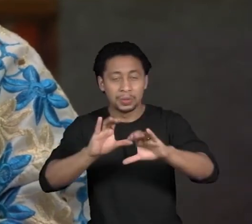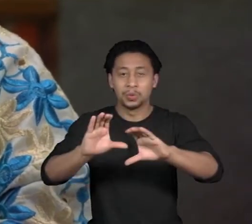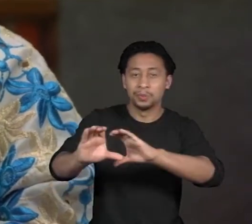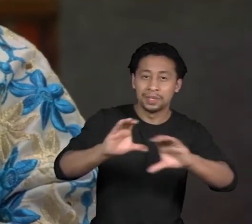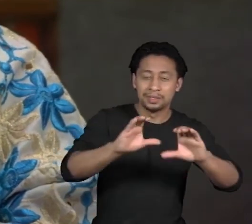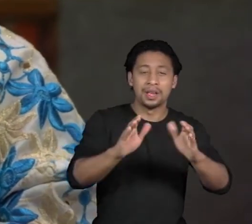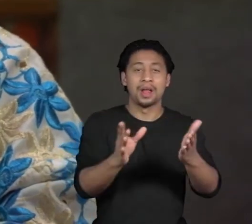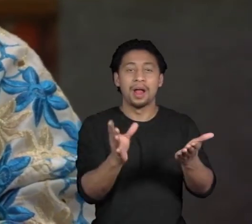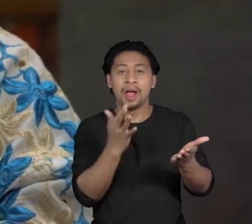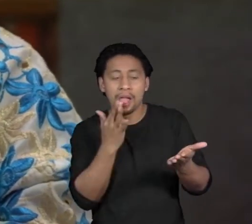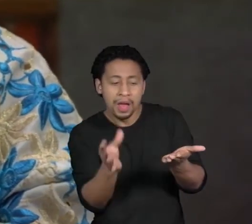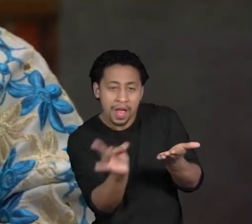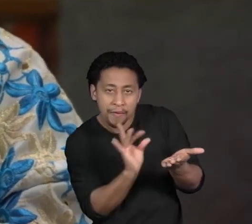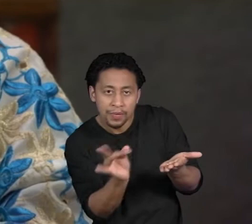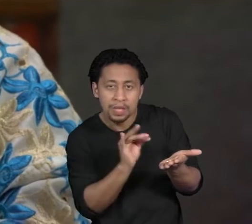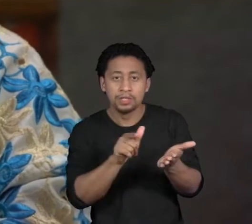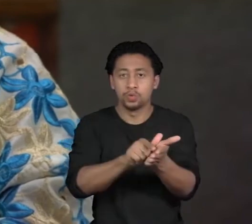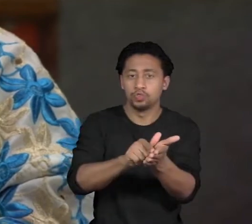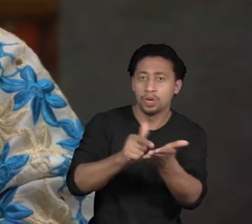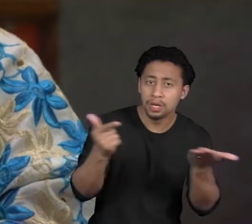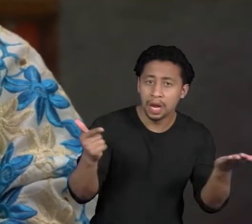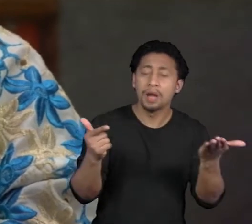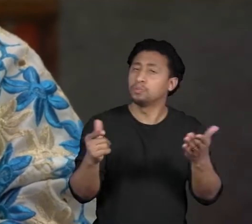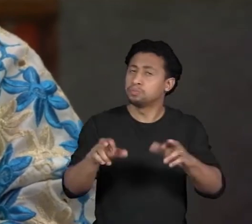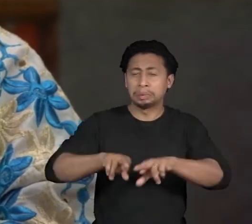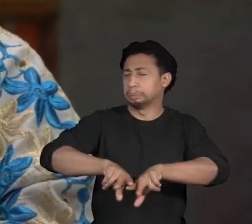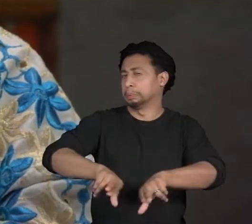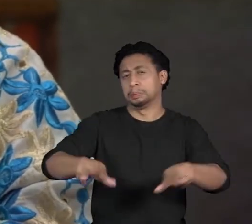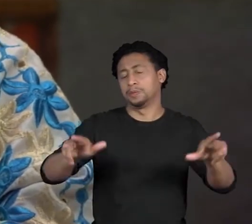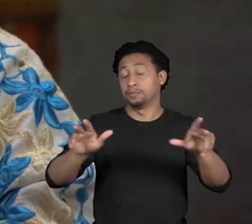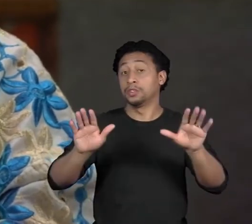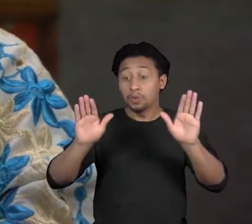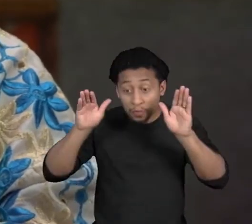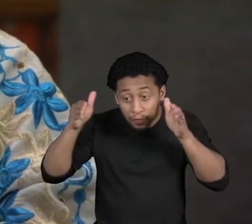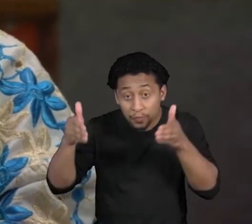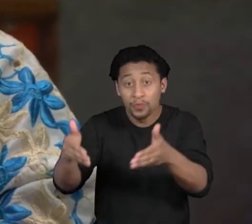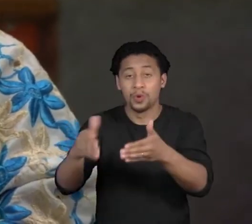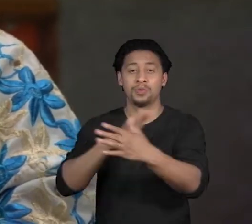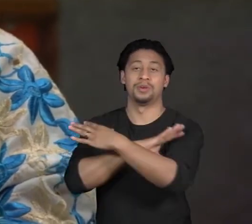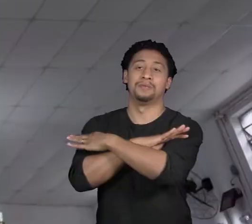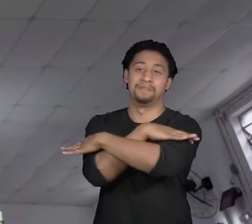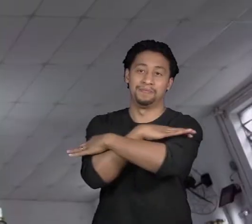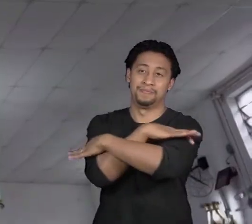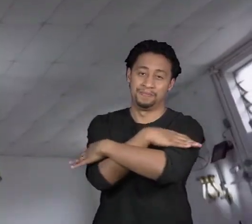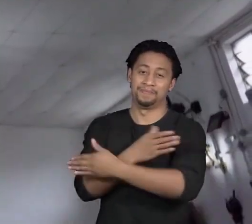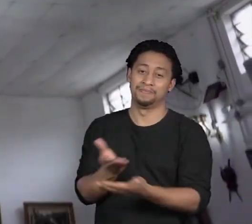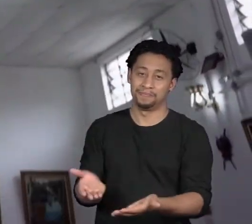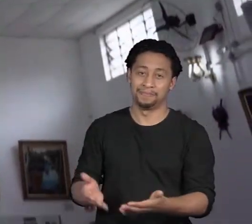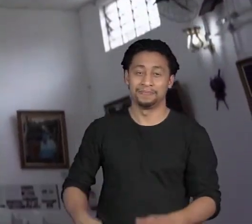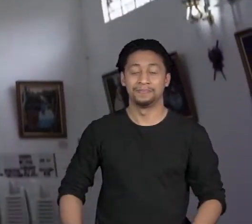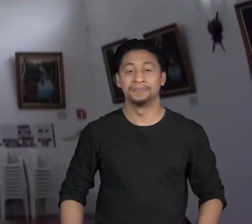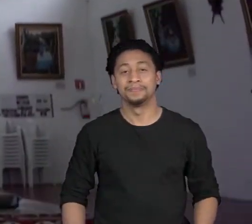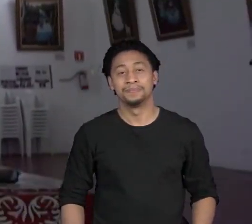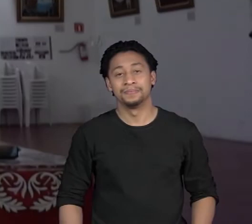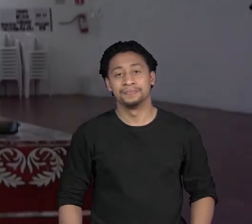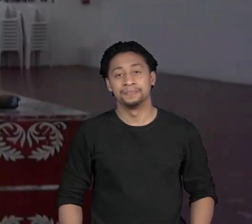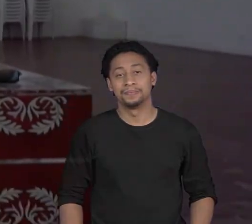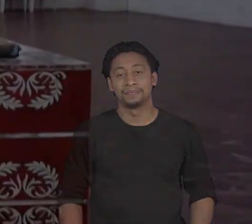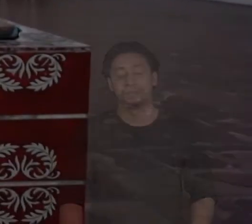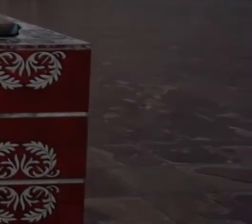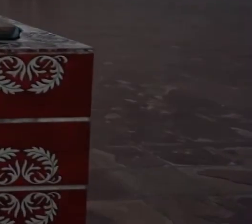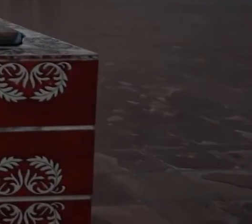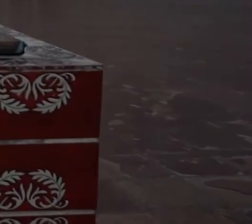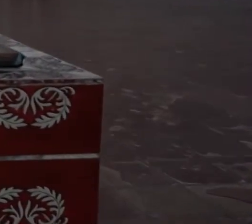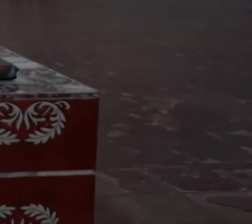principalmente artistas, começarem a falar. E isso depois deu uma força muito grande para que surgissem